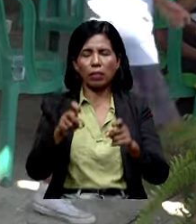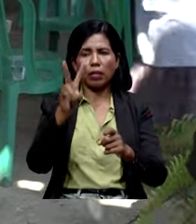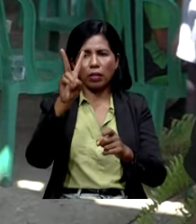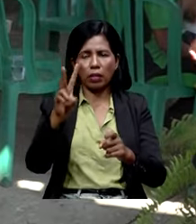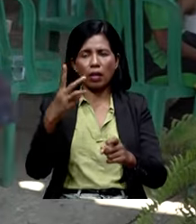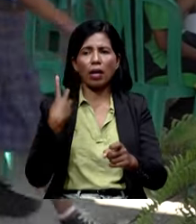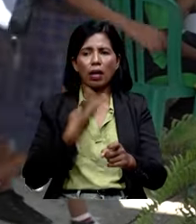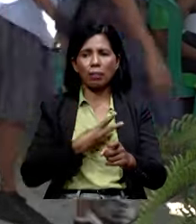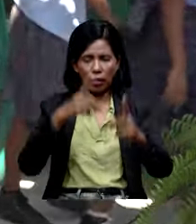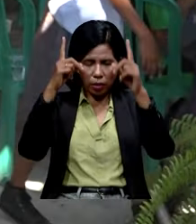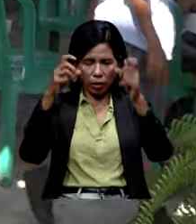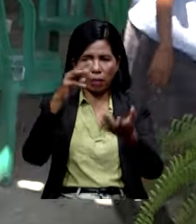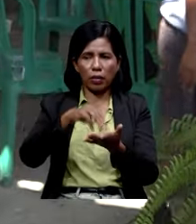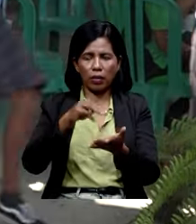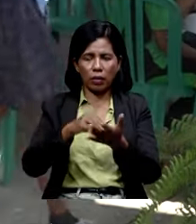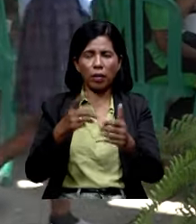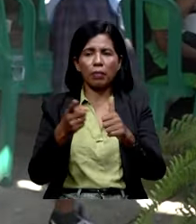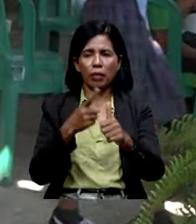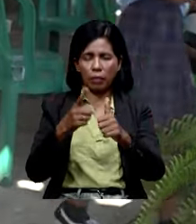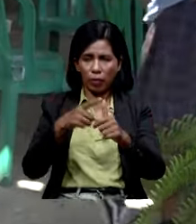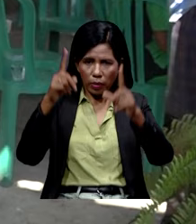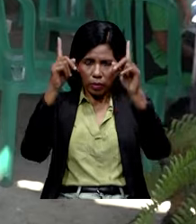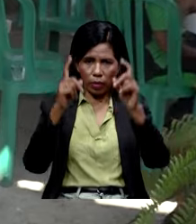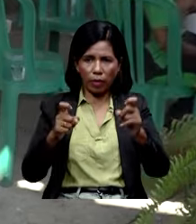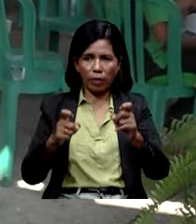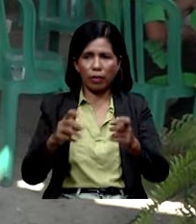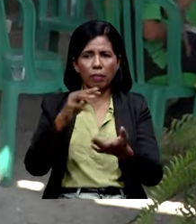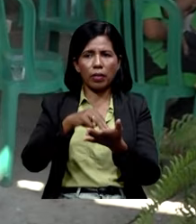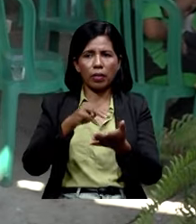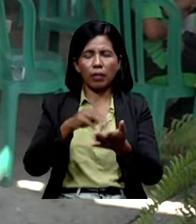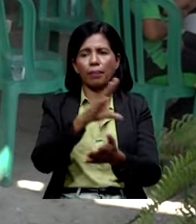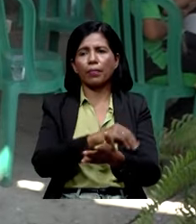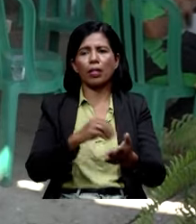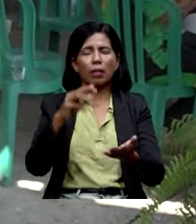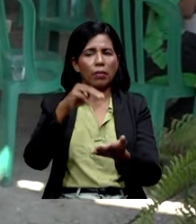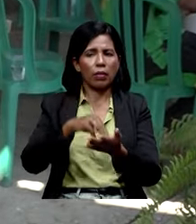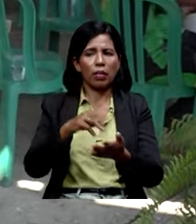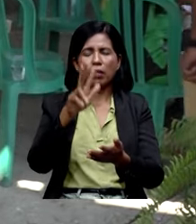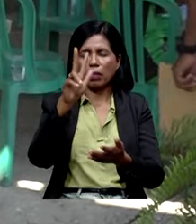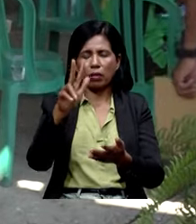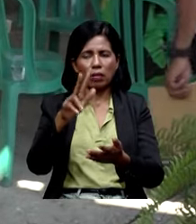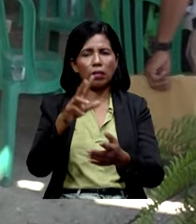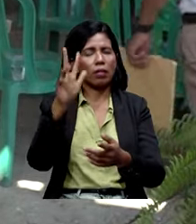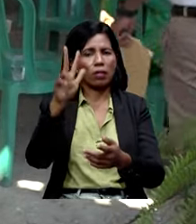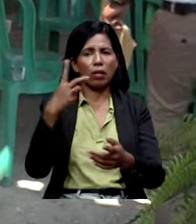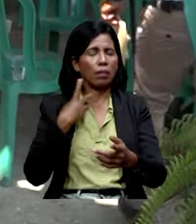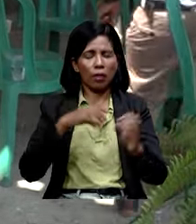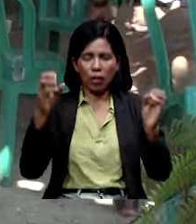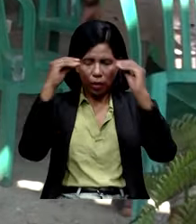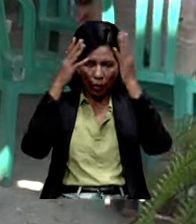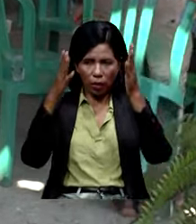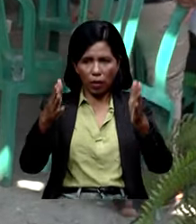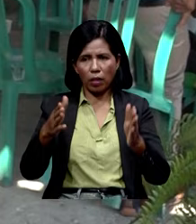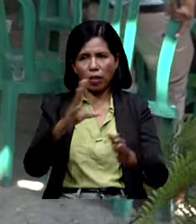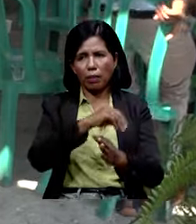falei matéria primeiro período união ho matéria classe um ninha então para matéria segundo período ou terceiro período a mim lá é professor também professor